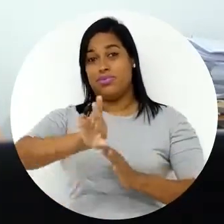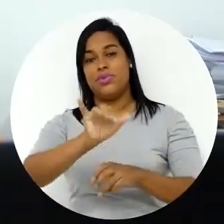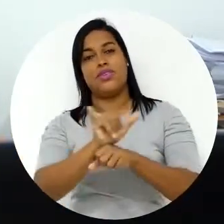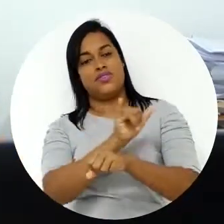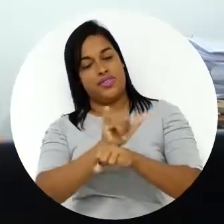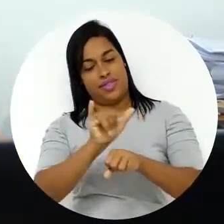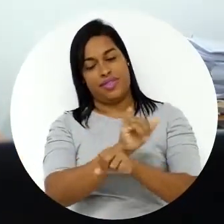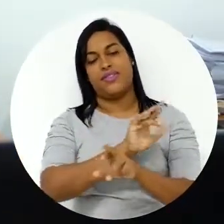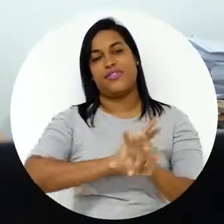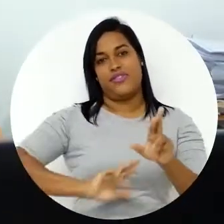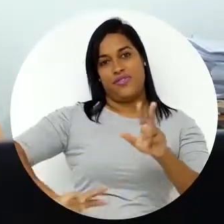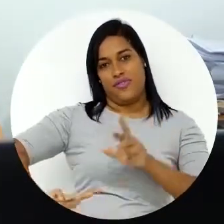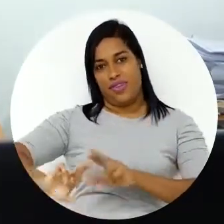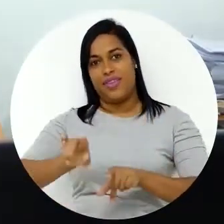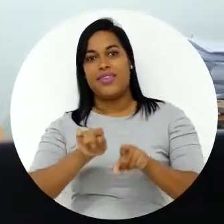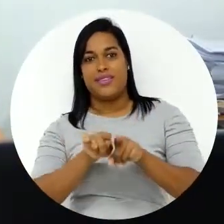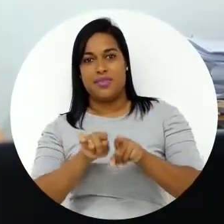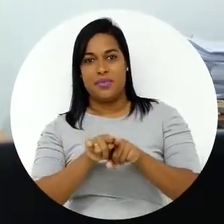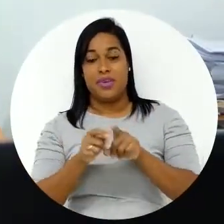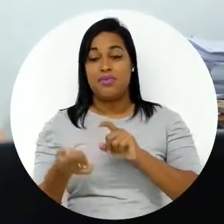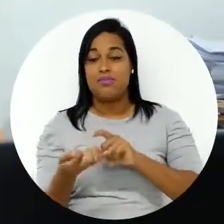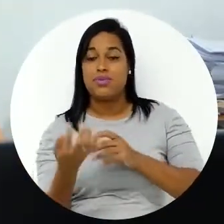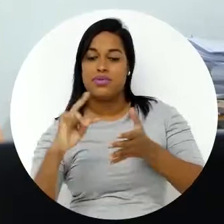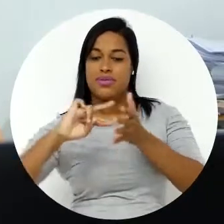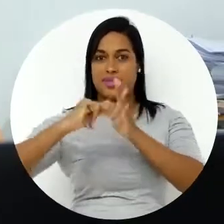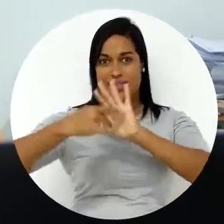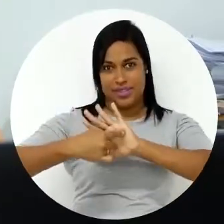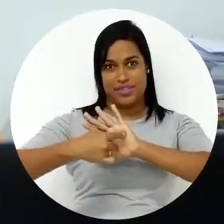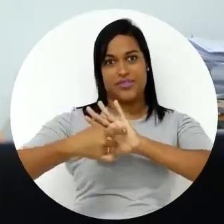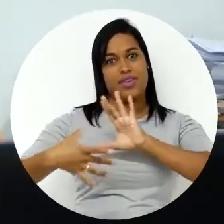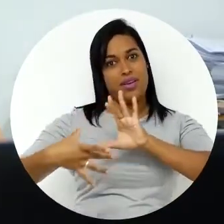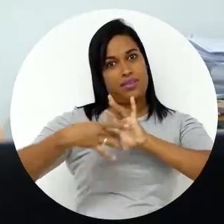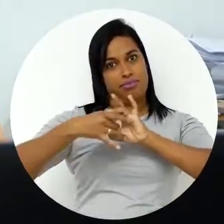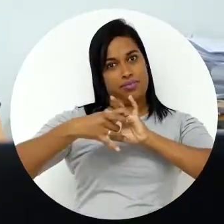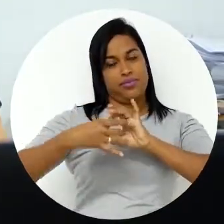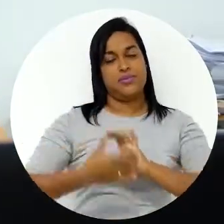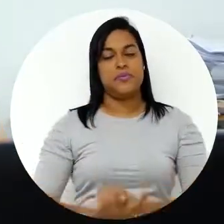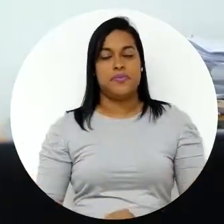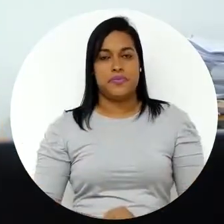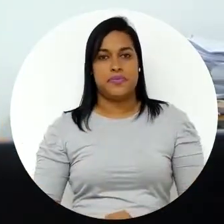diferentes, né, e estratégias também diferentes de produzir sentido. Então,